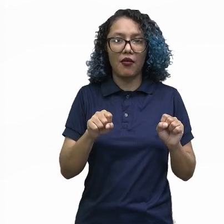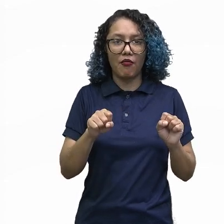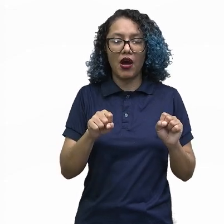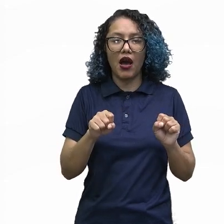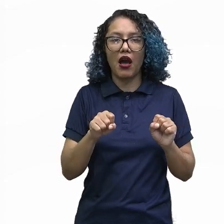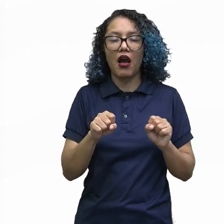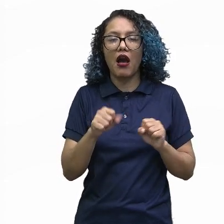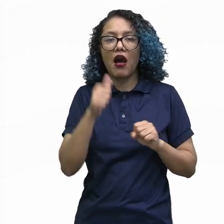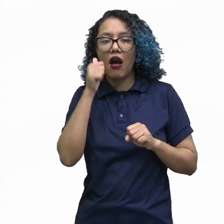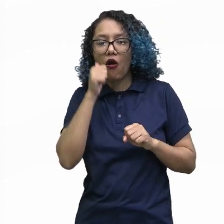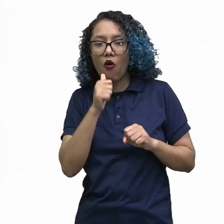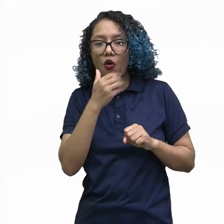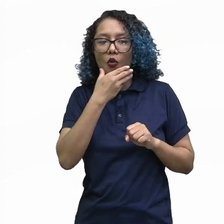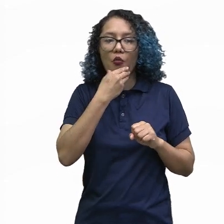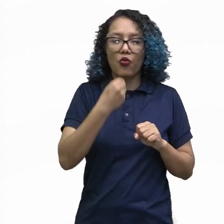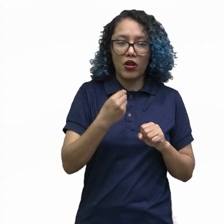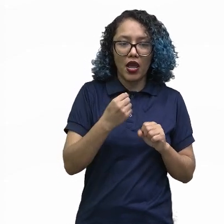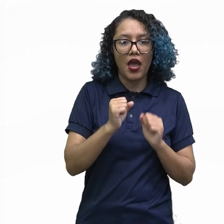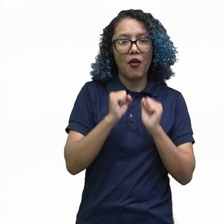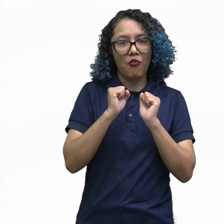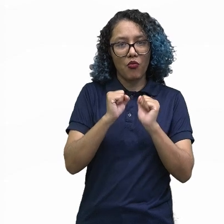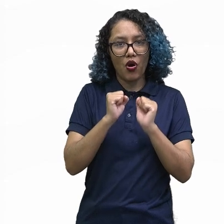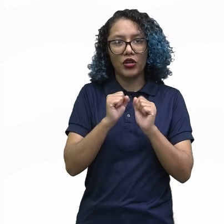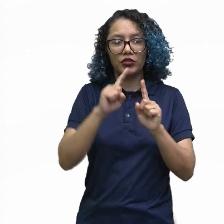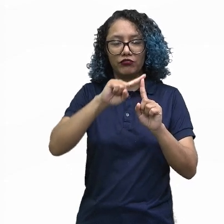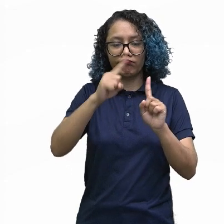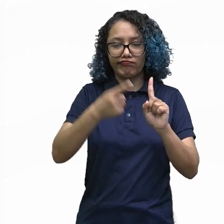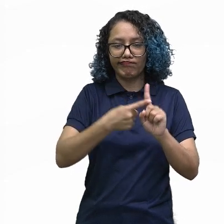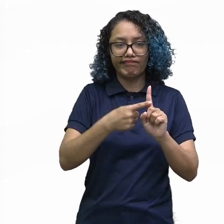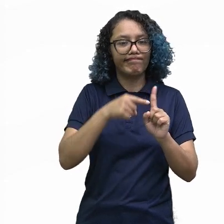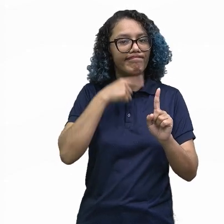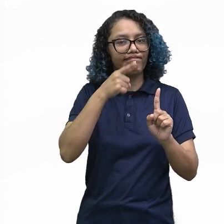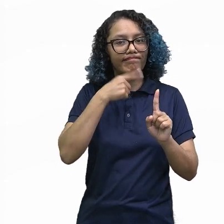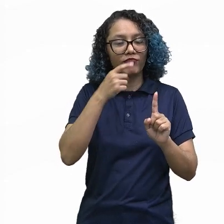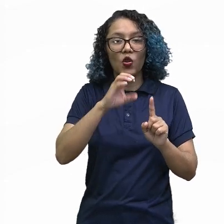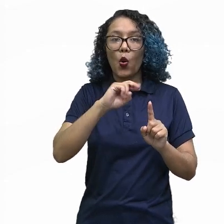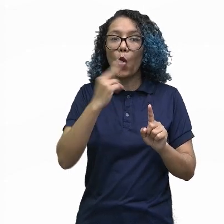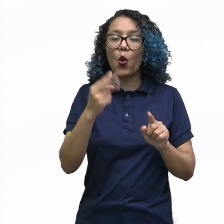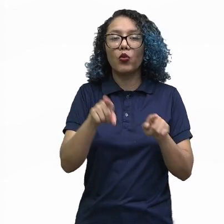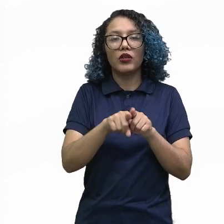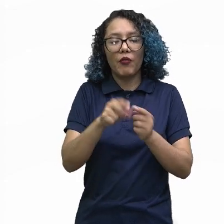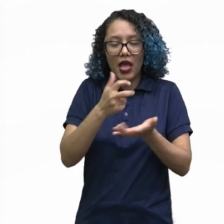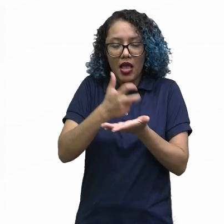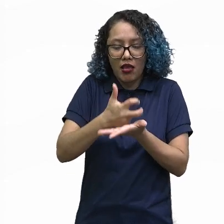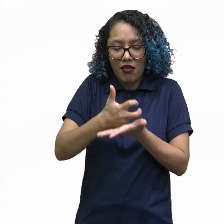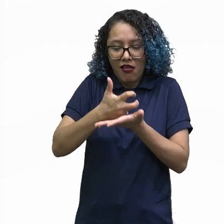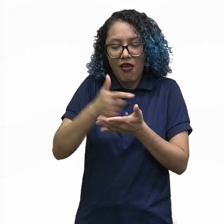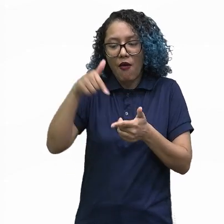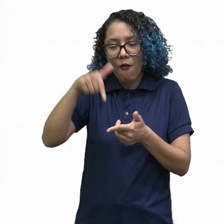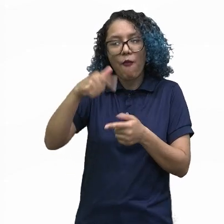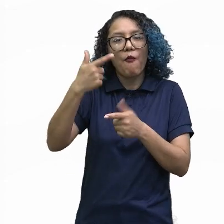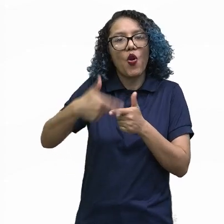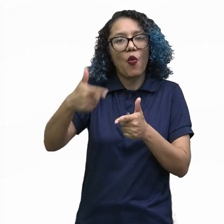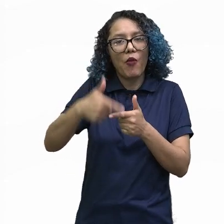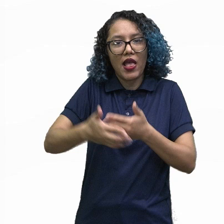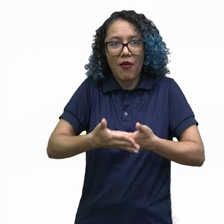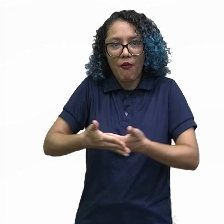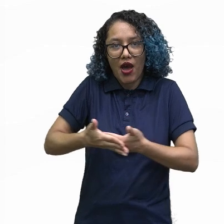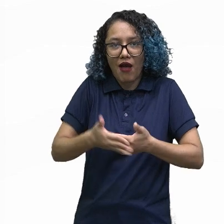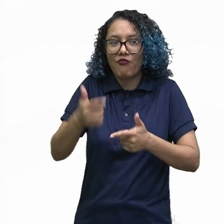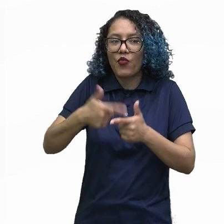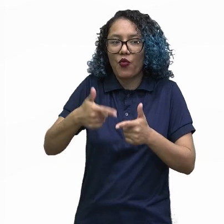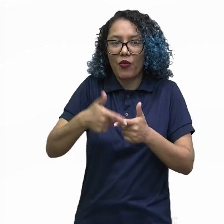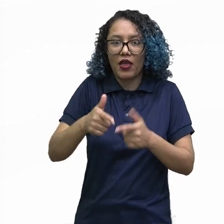má formação dos fetos, né? E aí, a gente vai dar uma observada em como se dá essa distribuição do